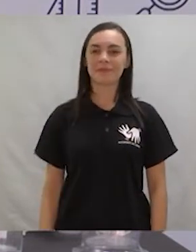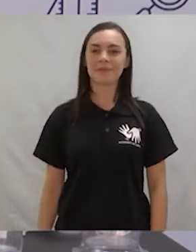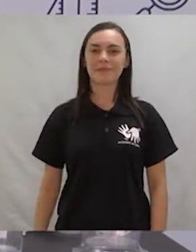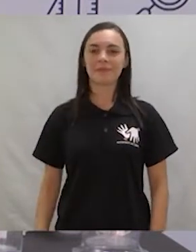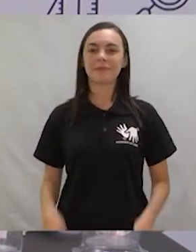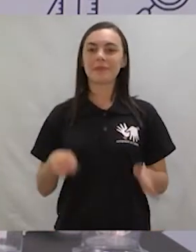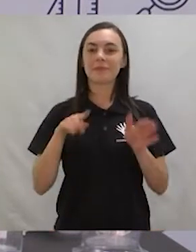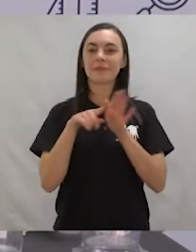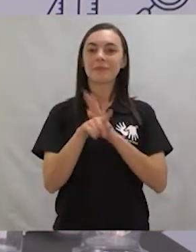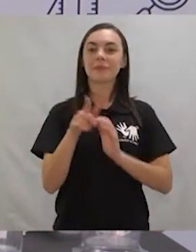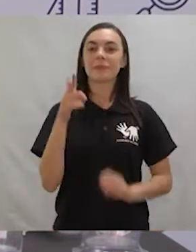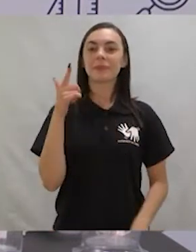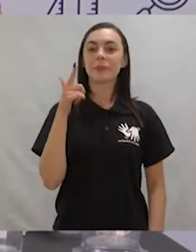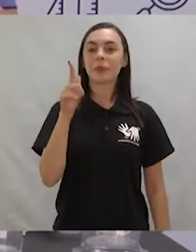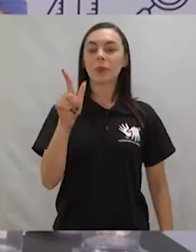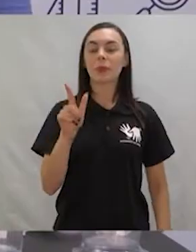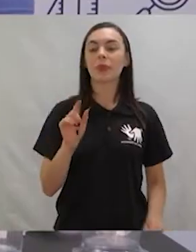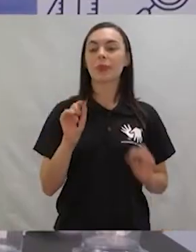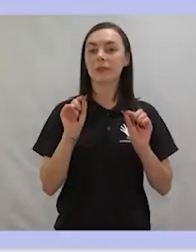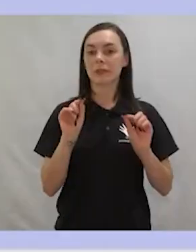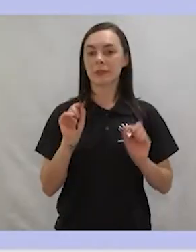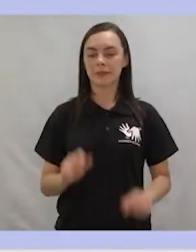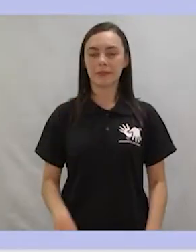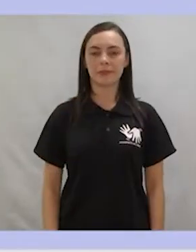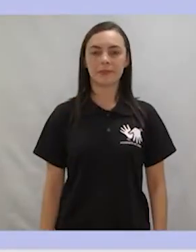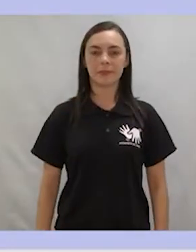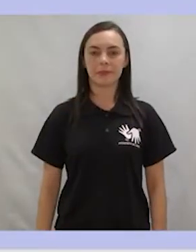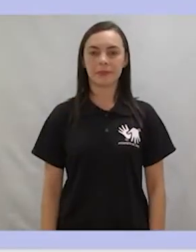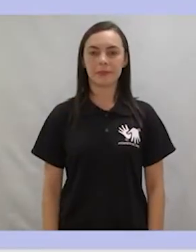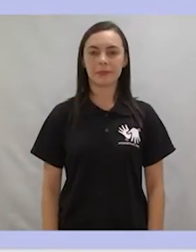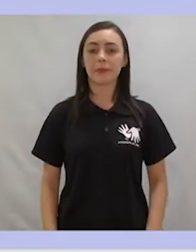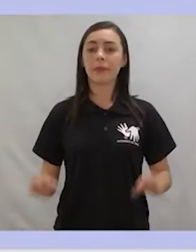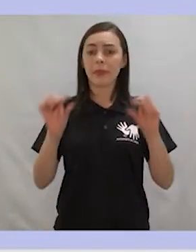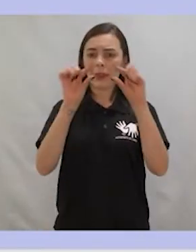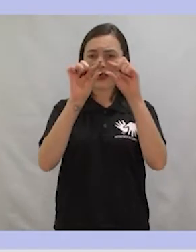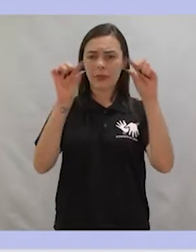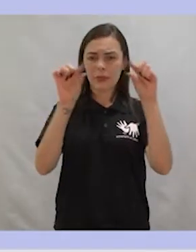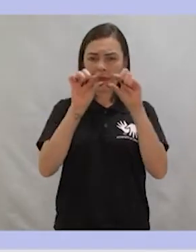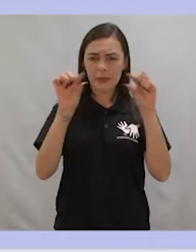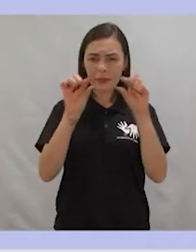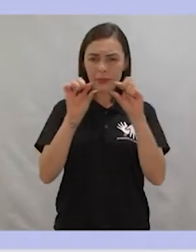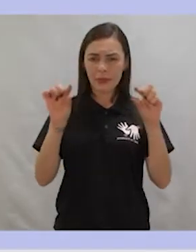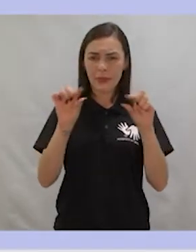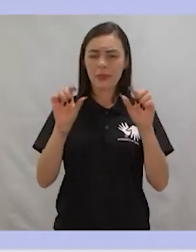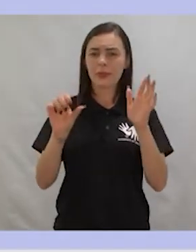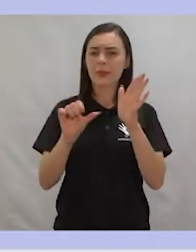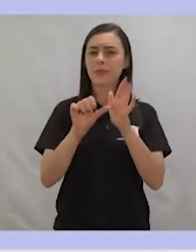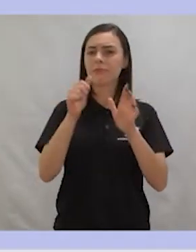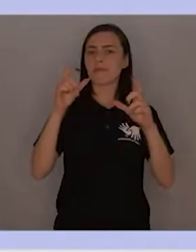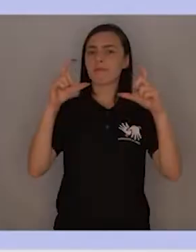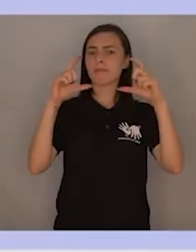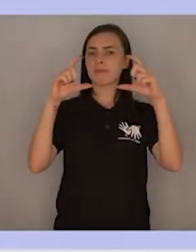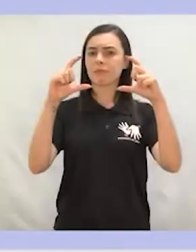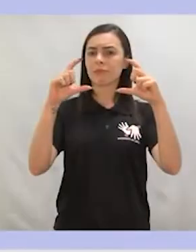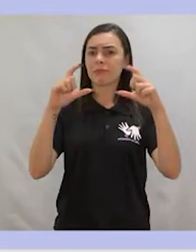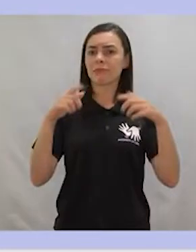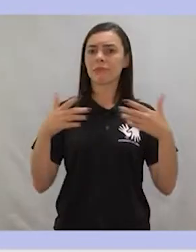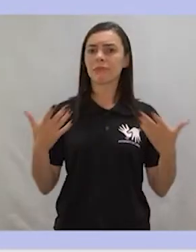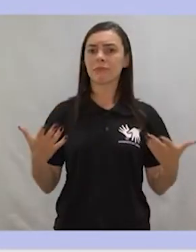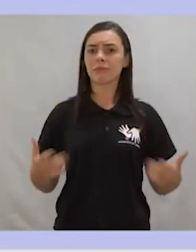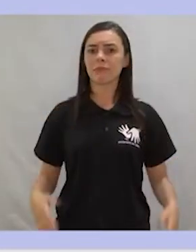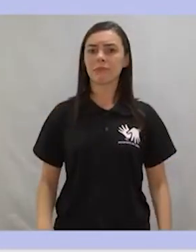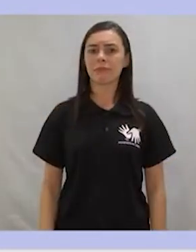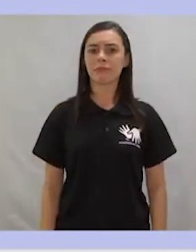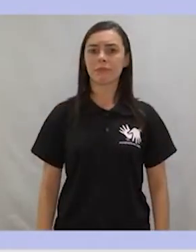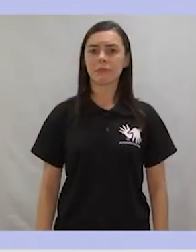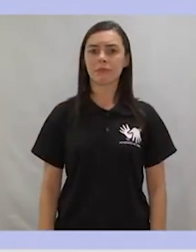A próxima pergunta está falando assim. Quantos versos tem a primeira estrofe?